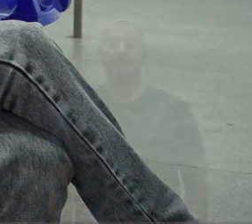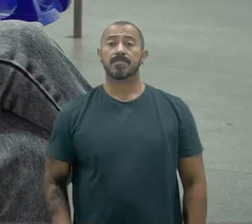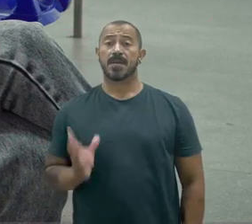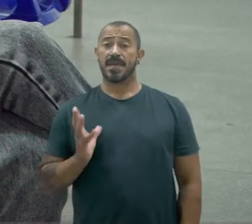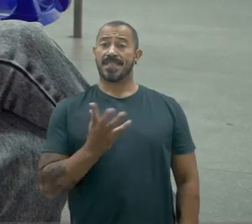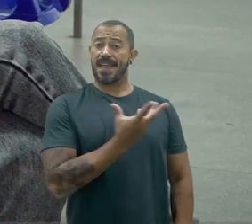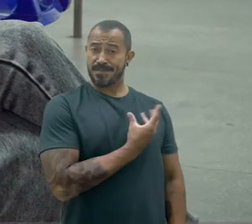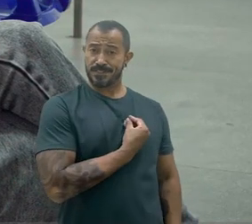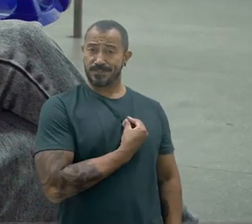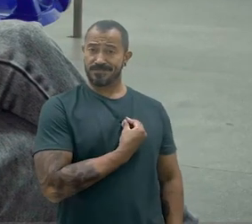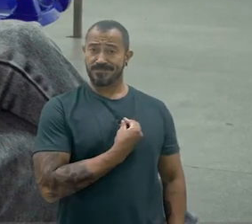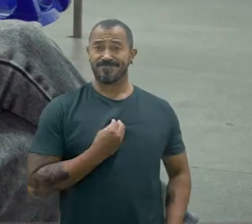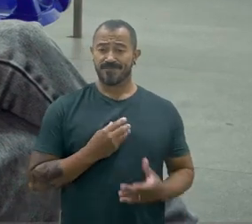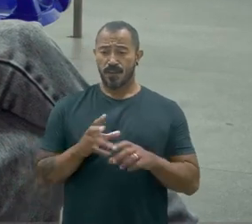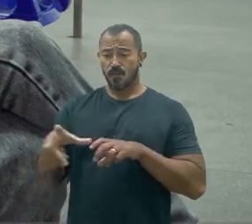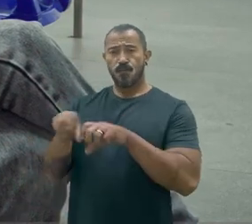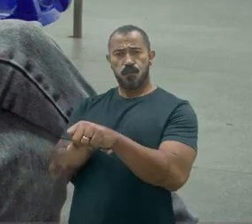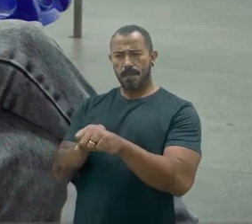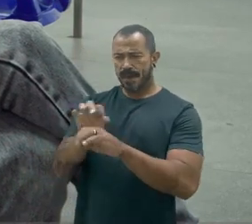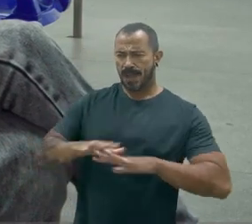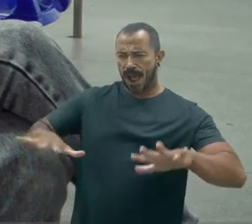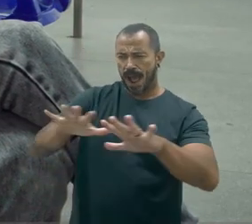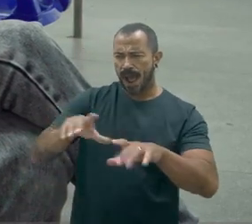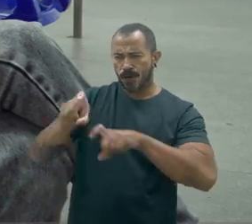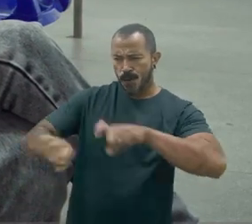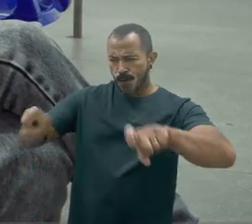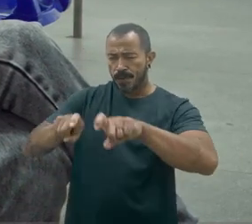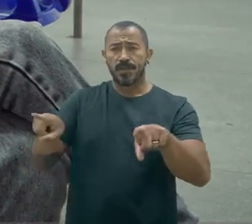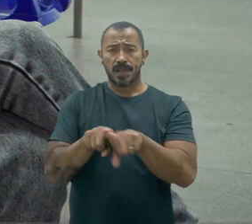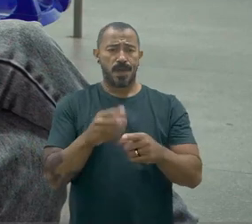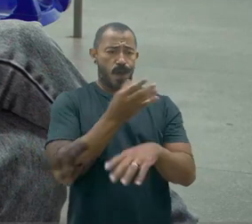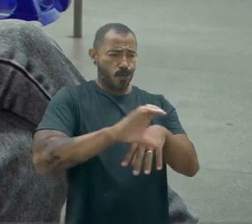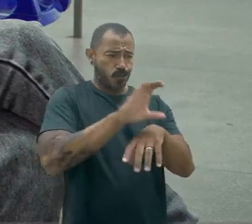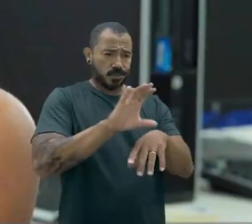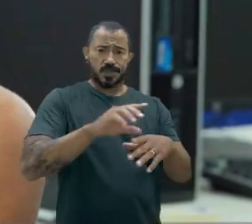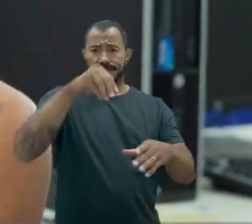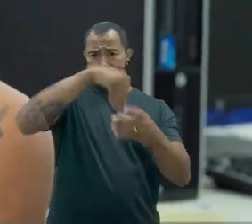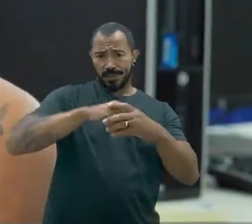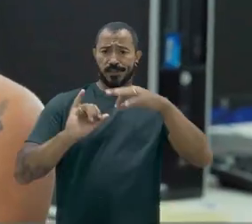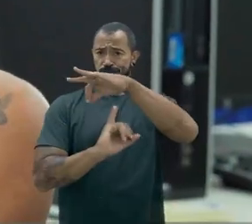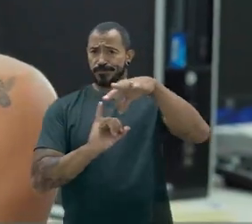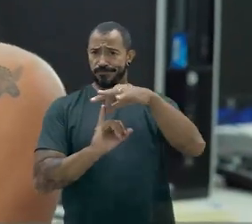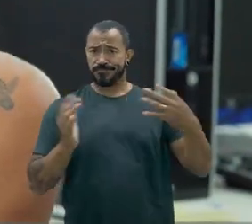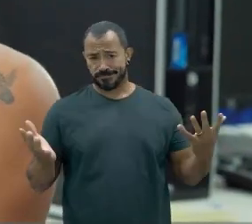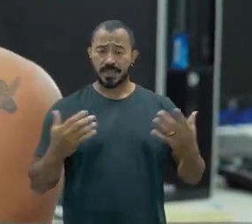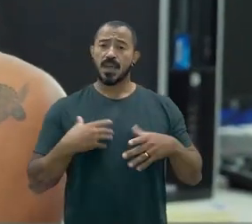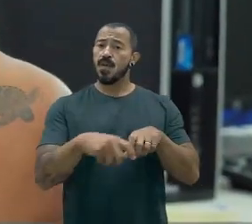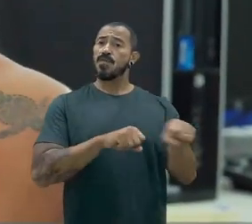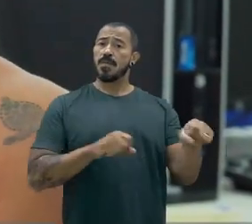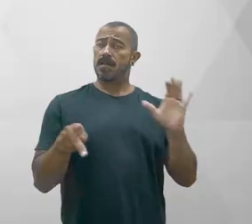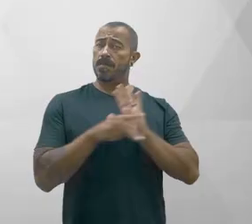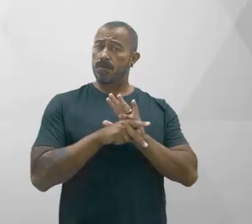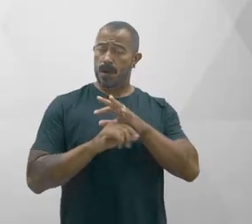uma travesti, formada em mecatrônica e cursando BSI pela instituição federal. Eu sou formada no IFES, isso é muito impactante